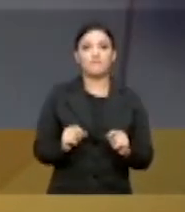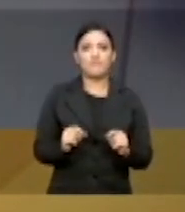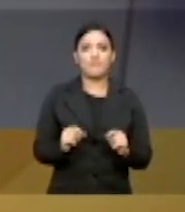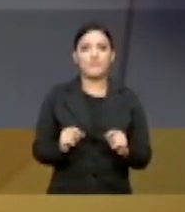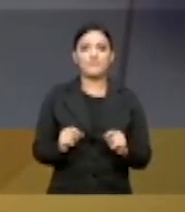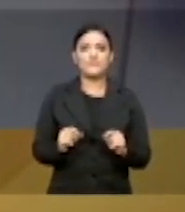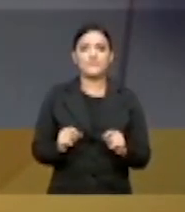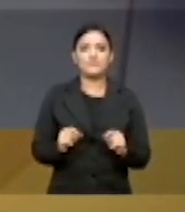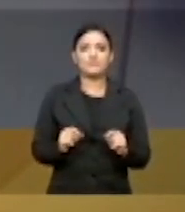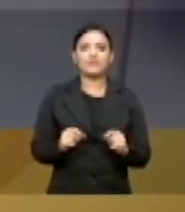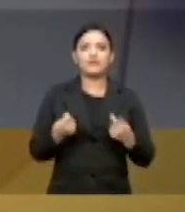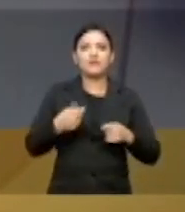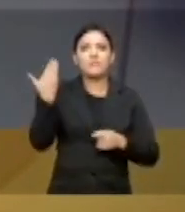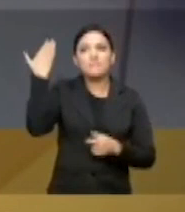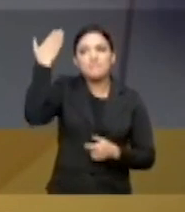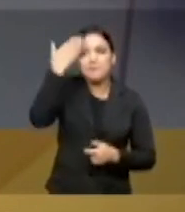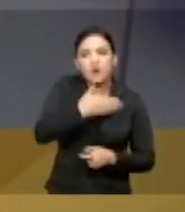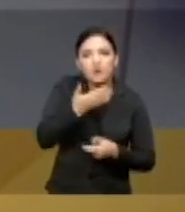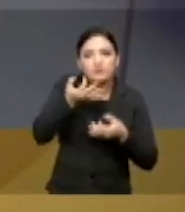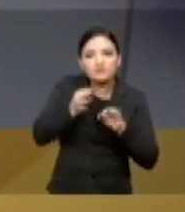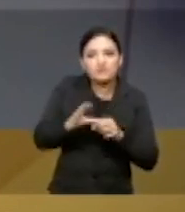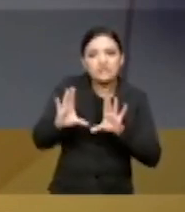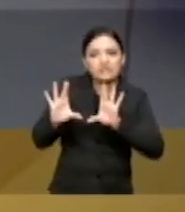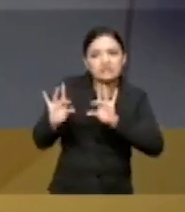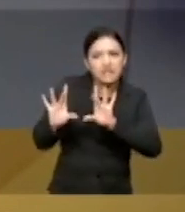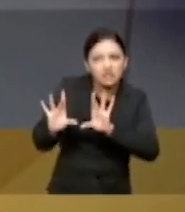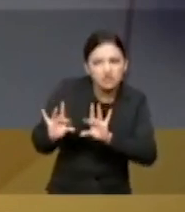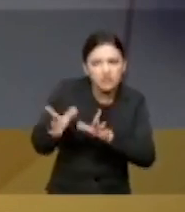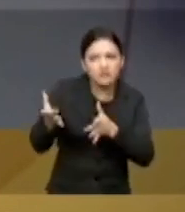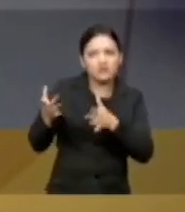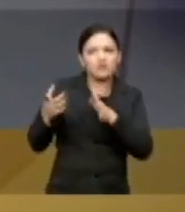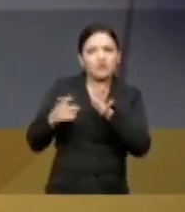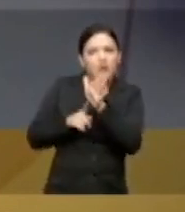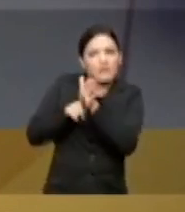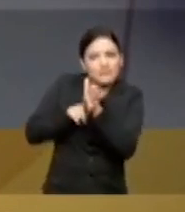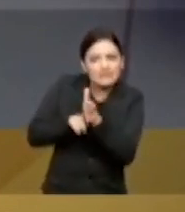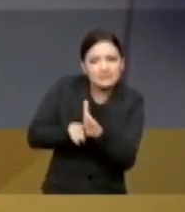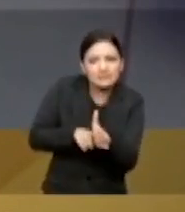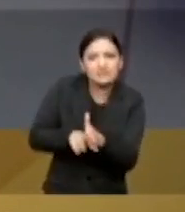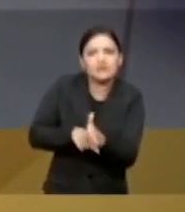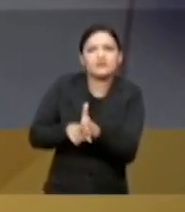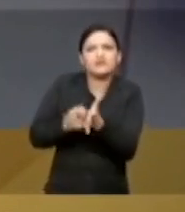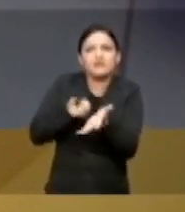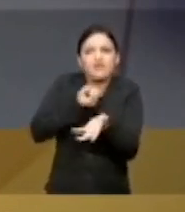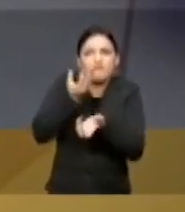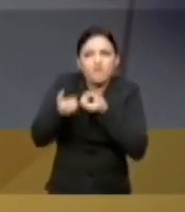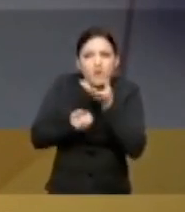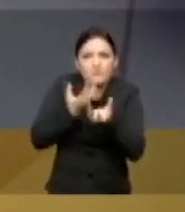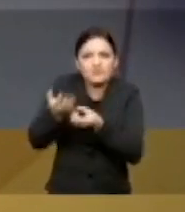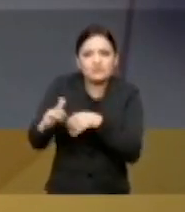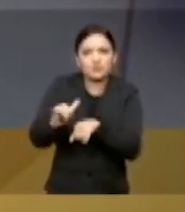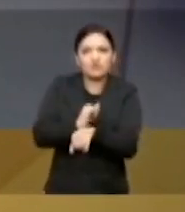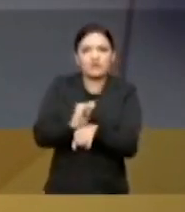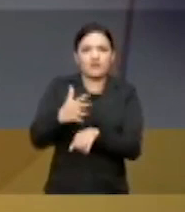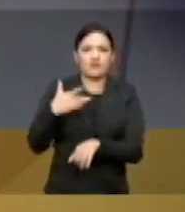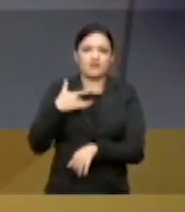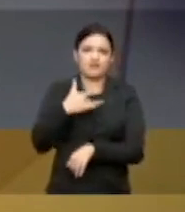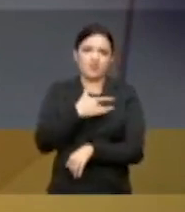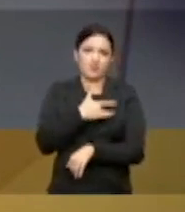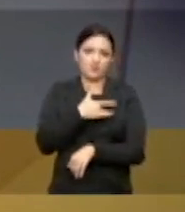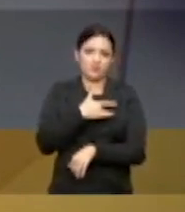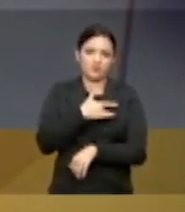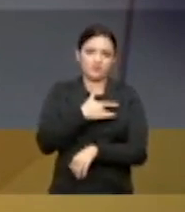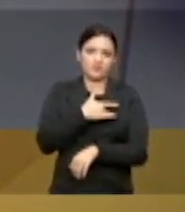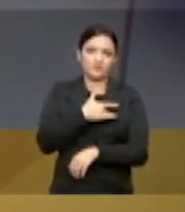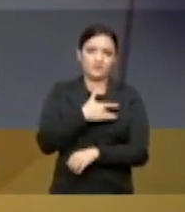com base em evidências científicas e análises sobre informações estratégicas em saúde.